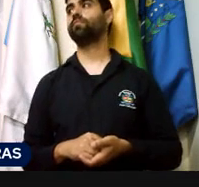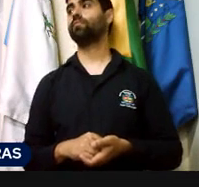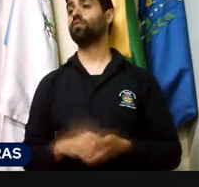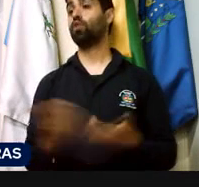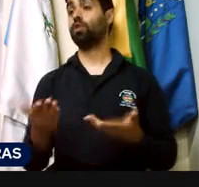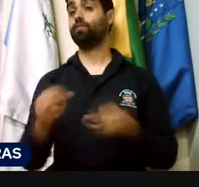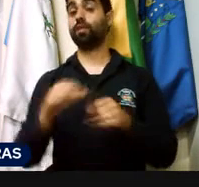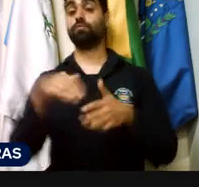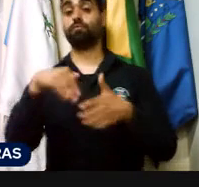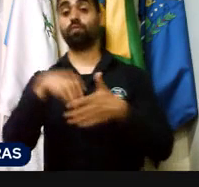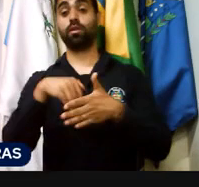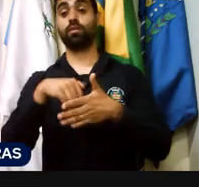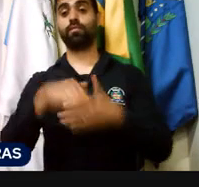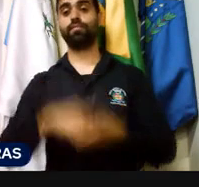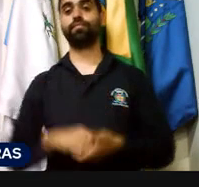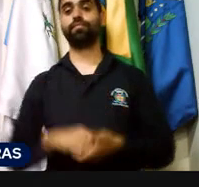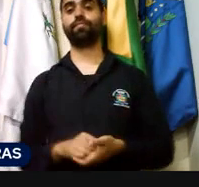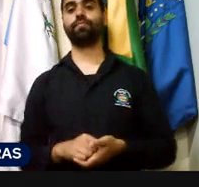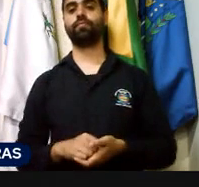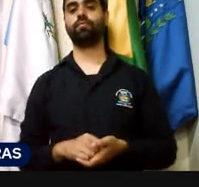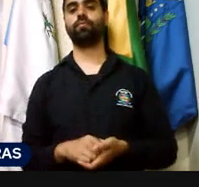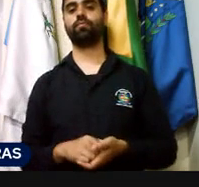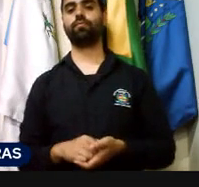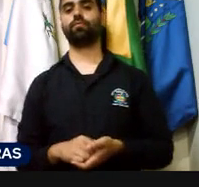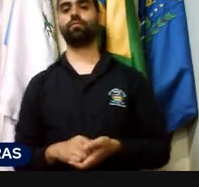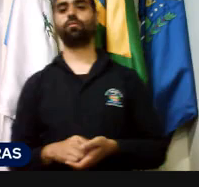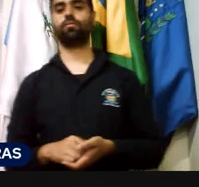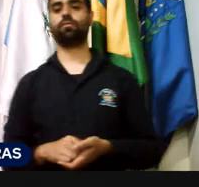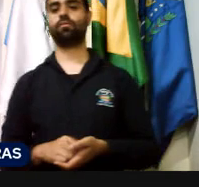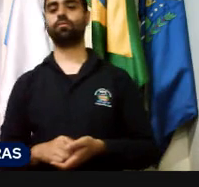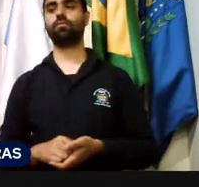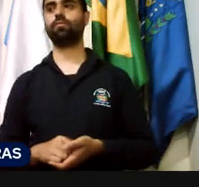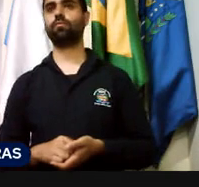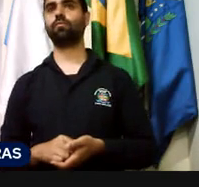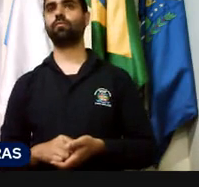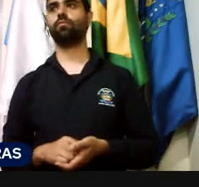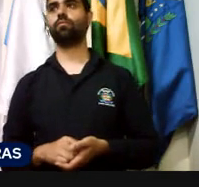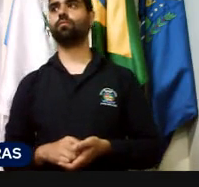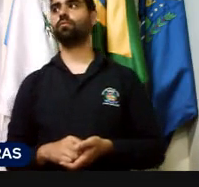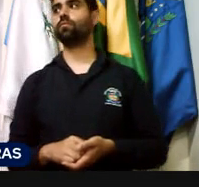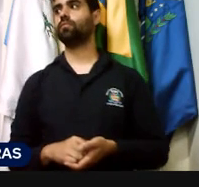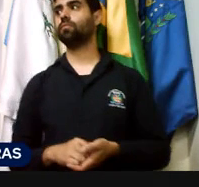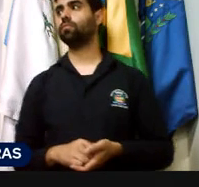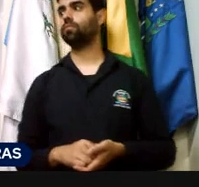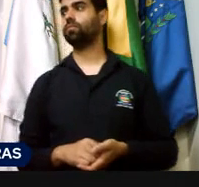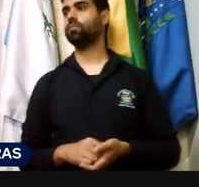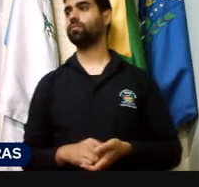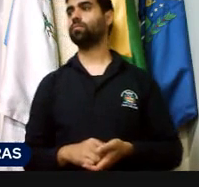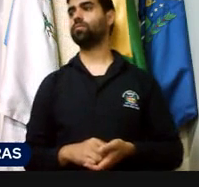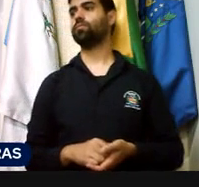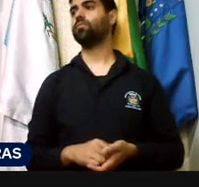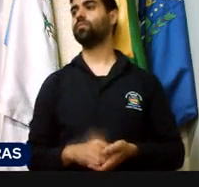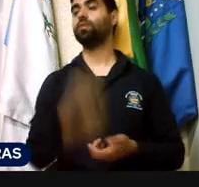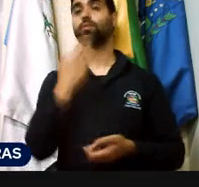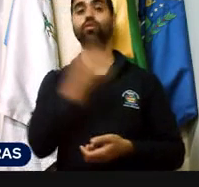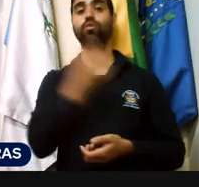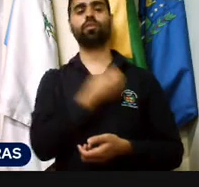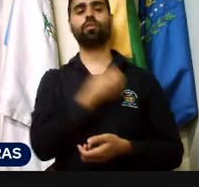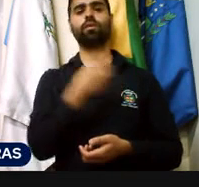passo o regime de votação. Os vereadores que concordam permaneçam como estão. Aprovado. Requerimento